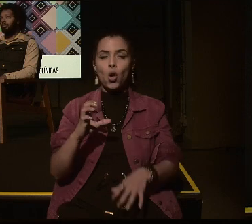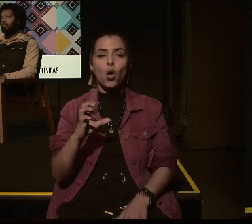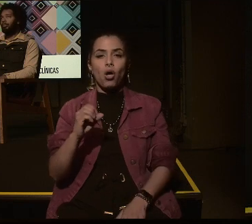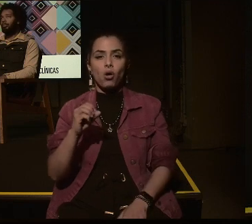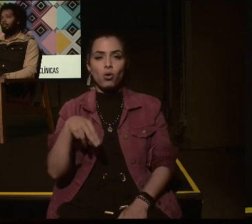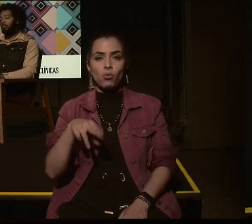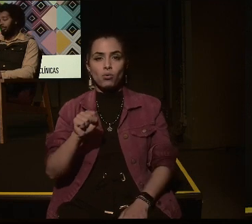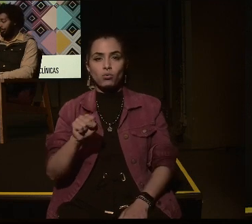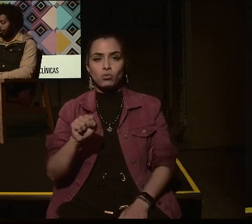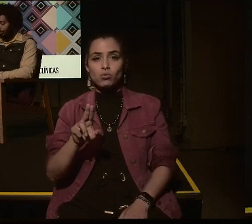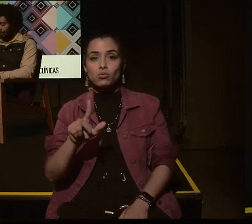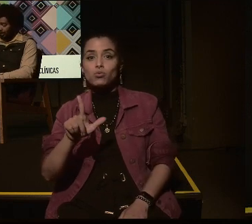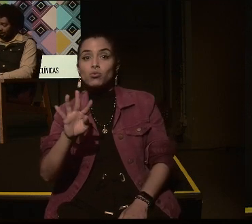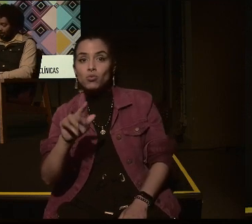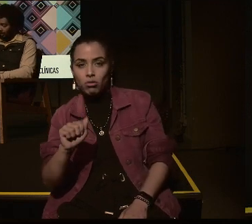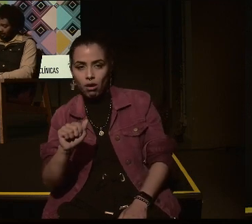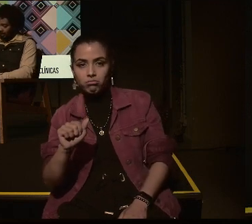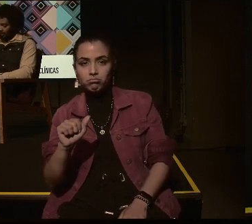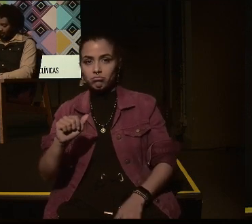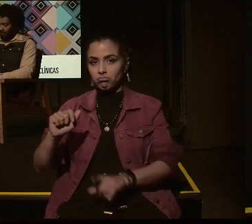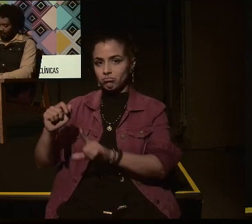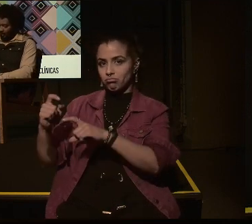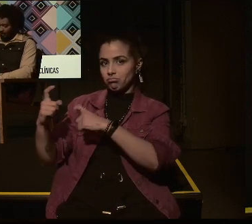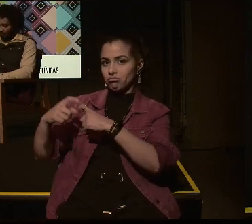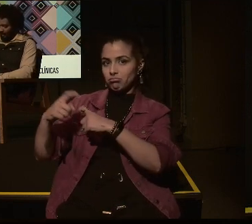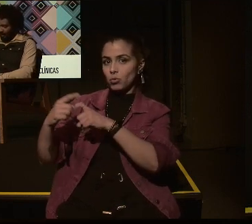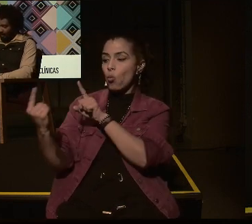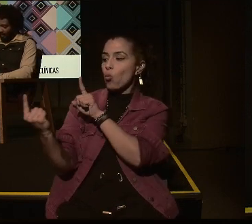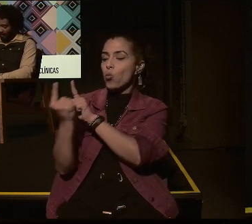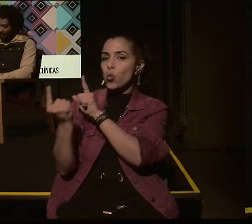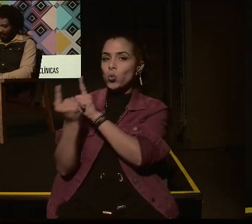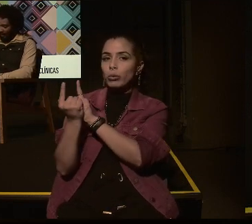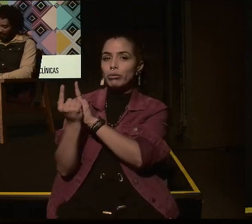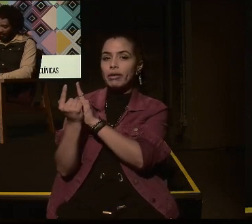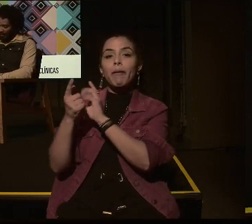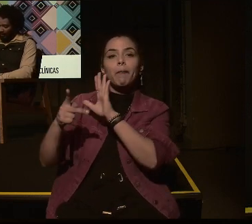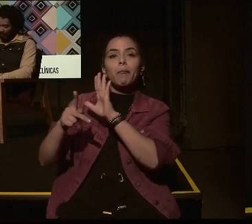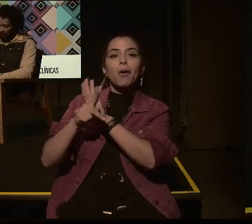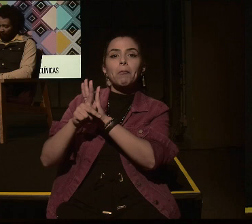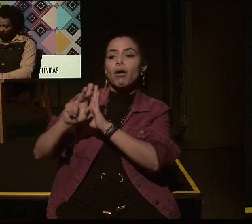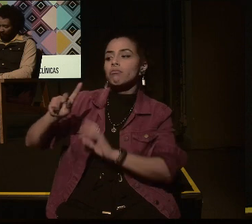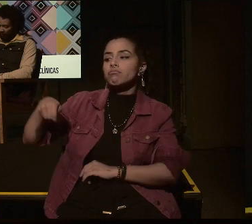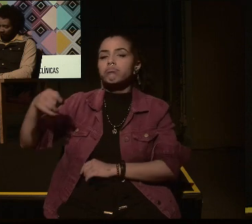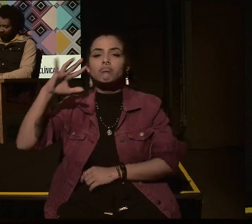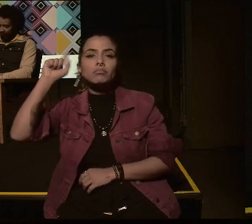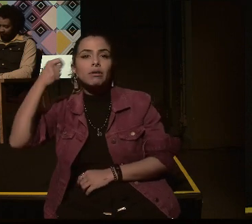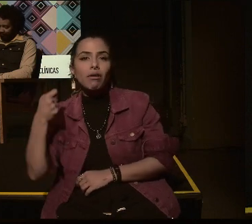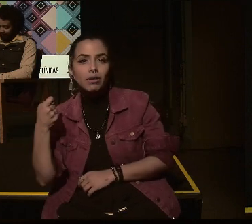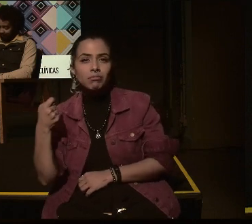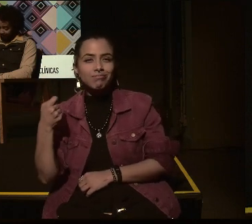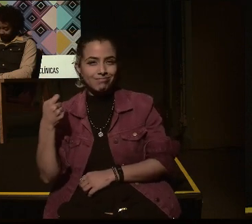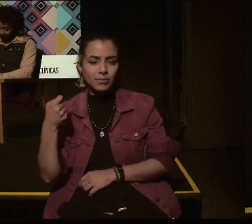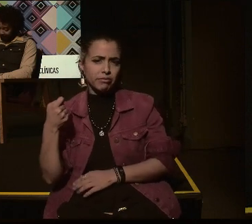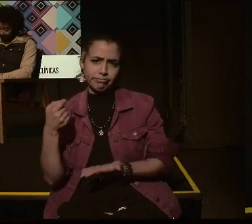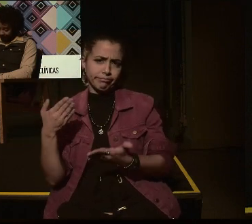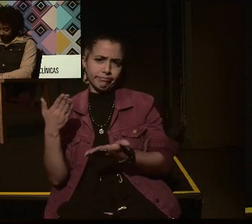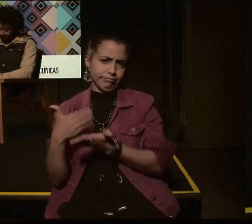veja, o que está sendo apontado aqui é a quilombação, ela é possível